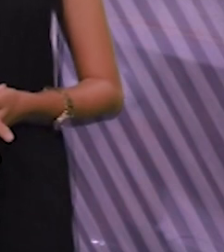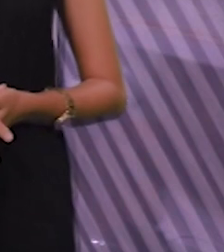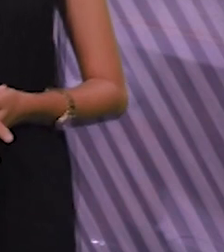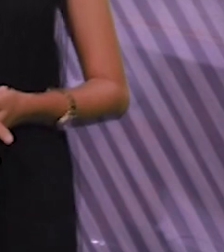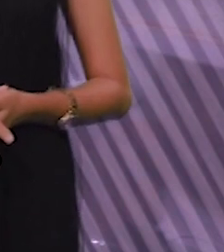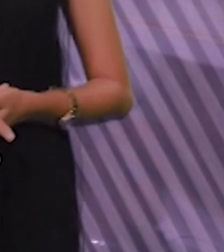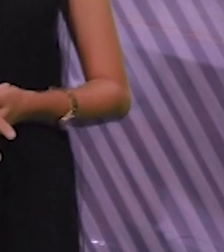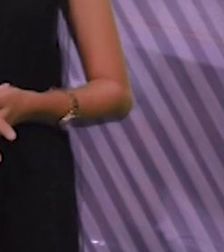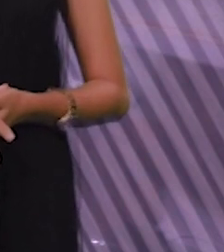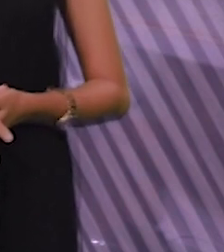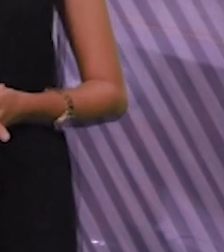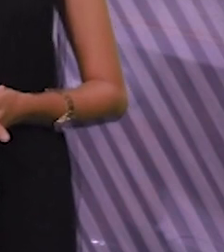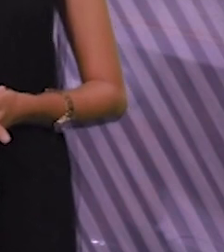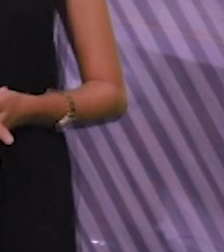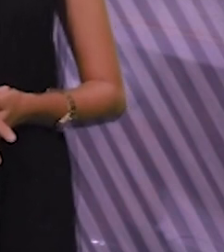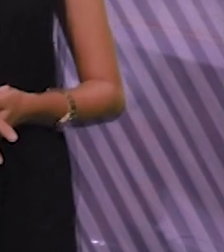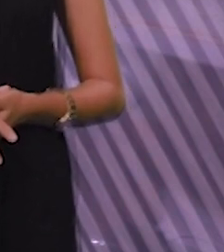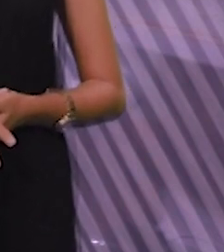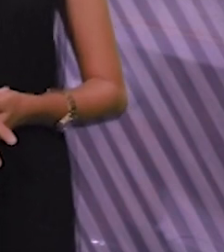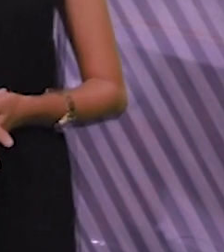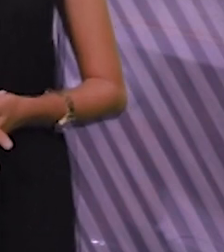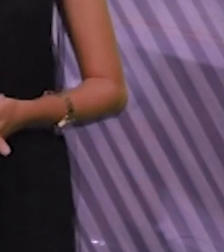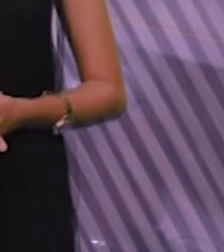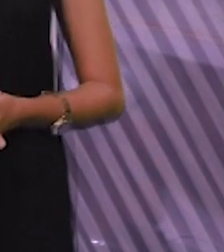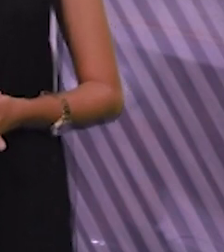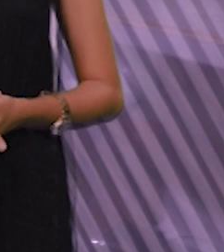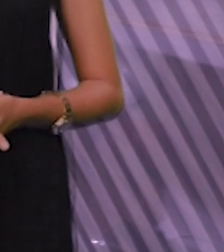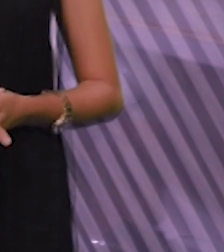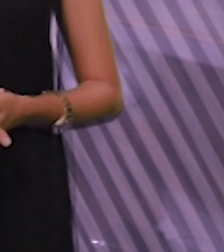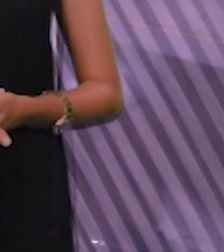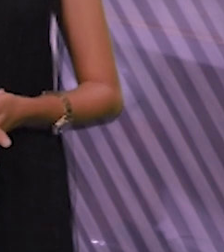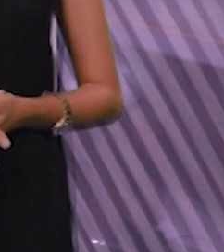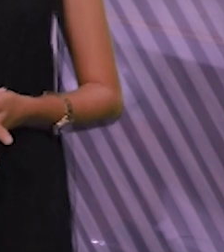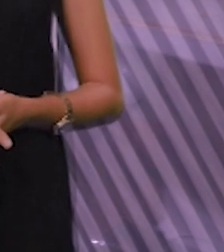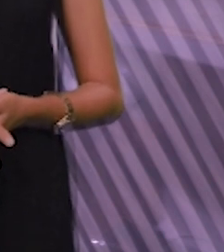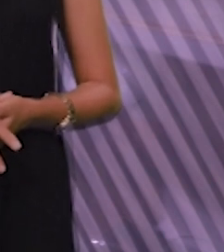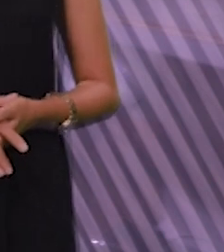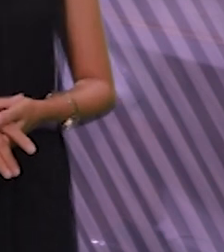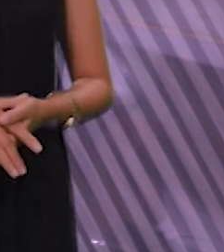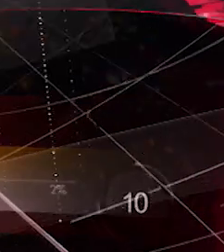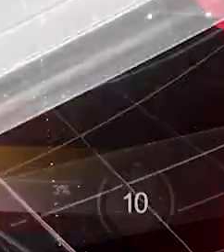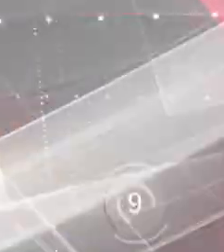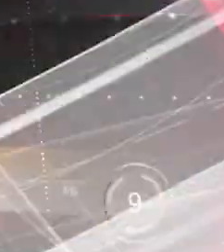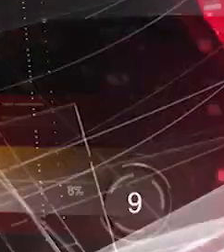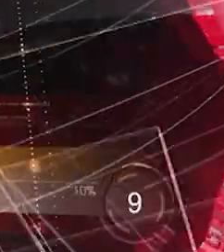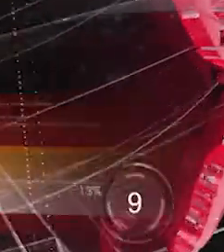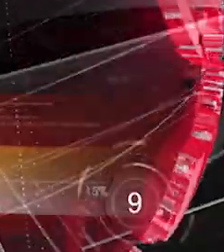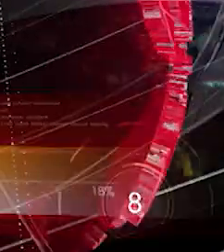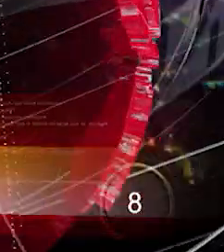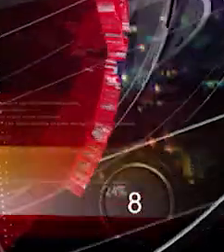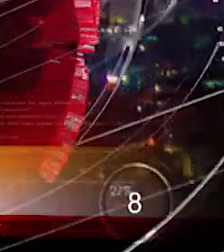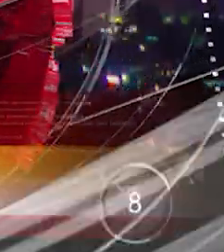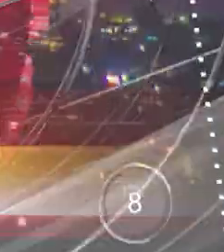Antes de todo, sir, atuhari video idane, ketahlua klik like, comment, no subscribe, my kanal YouTube idane.